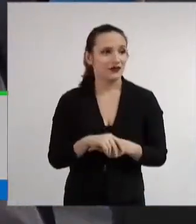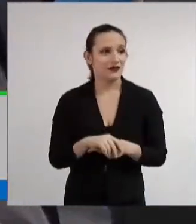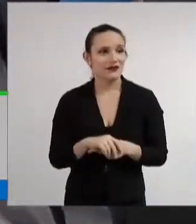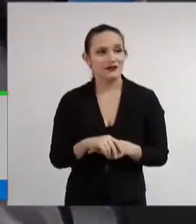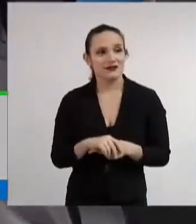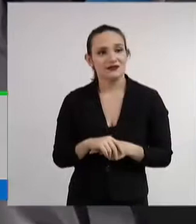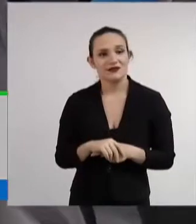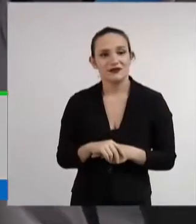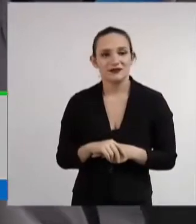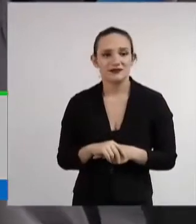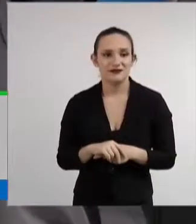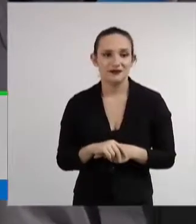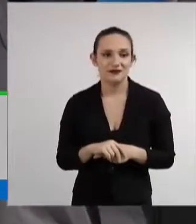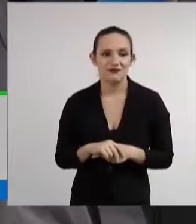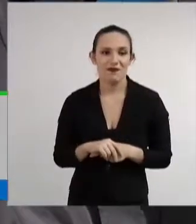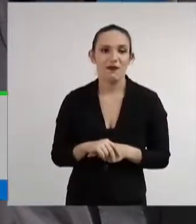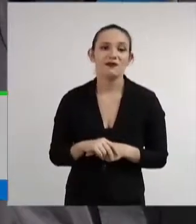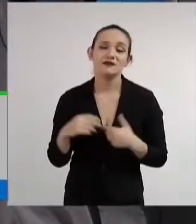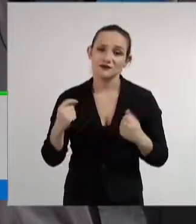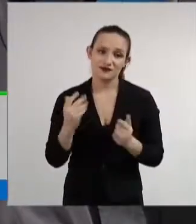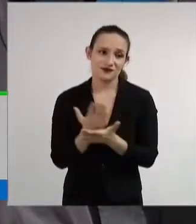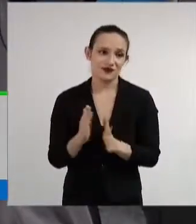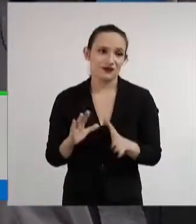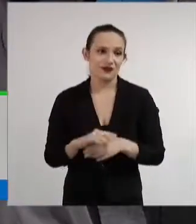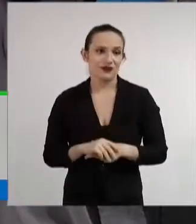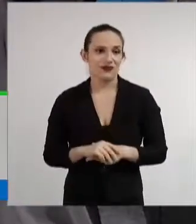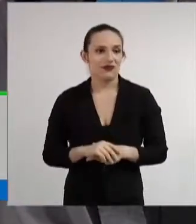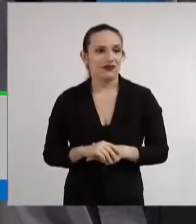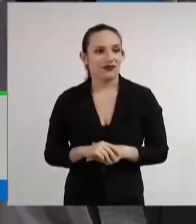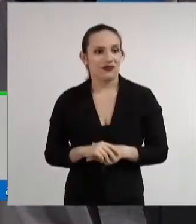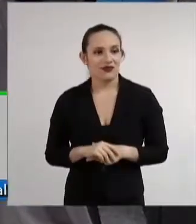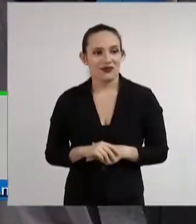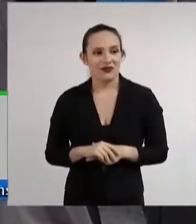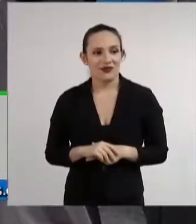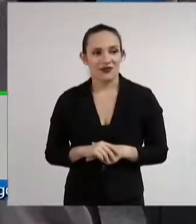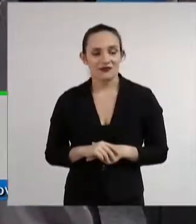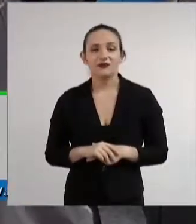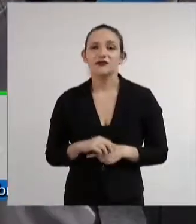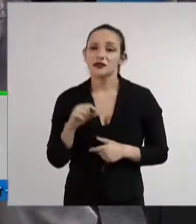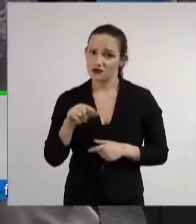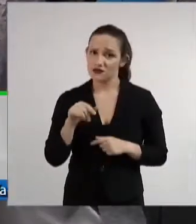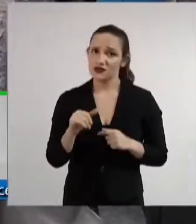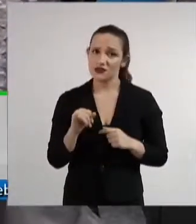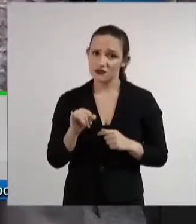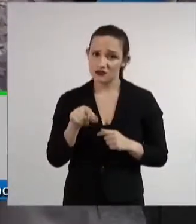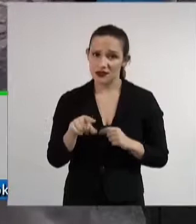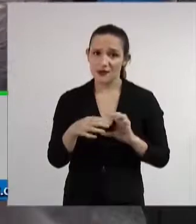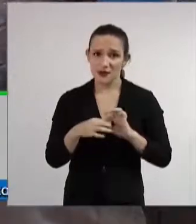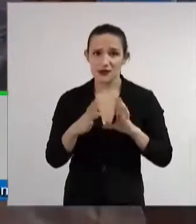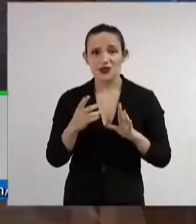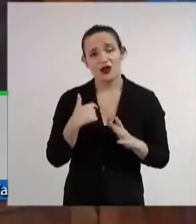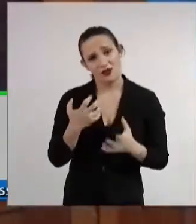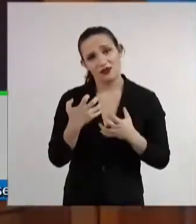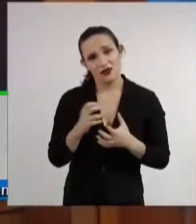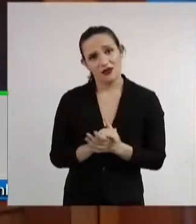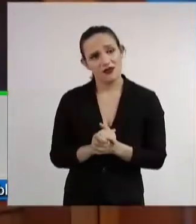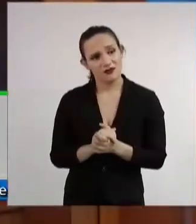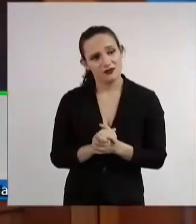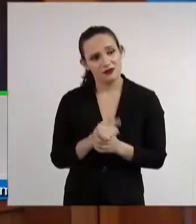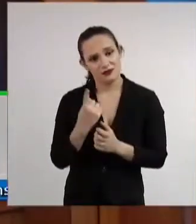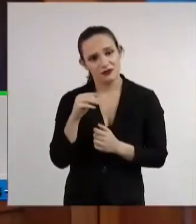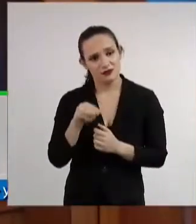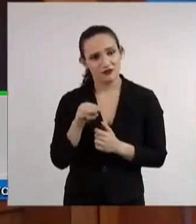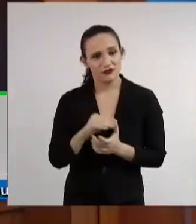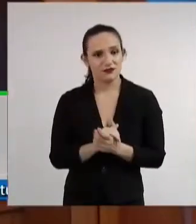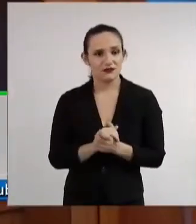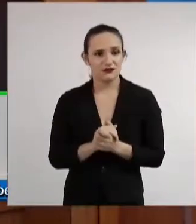Vossa Excelência tem que ir para o encerramento e tem dois deputados aqui. Se Vossa Excelência me permitir, eu quero dar 1 minuto